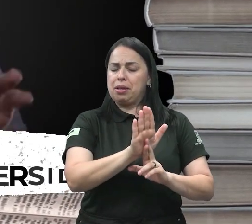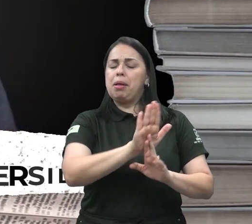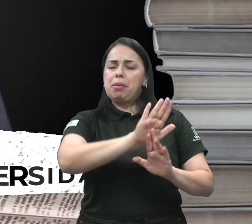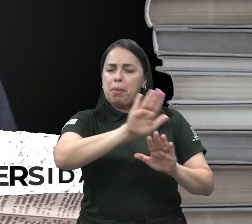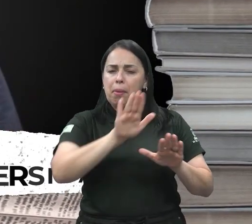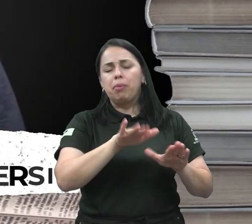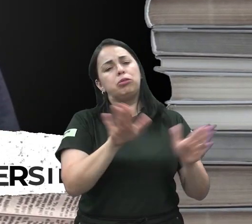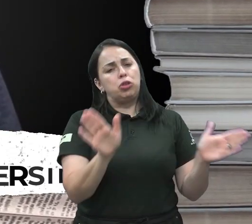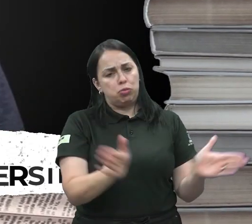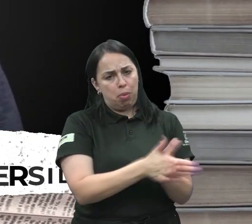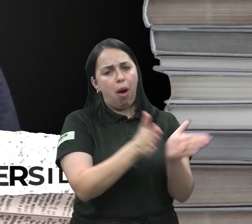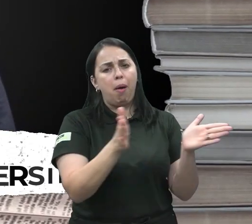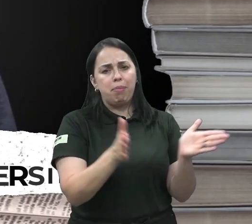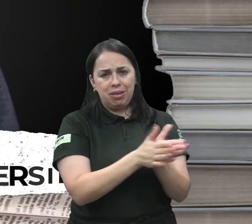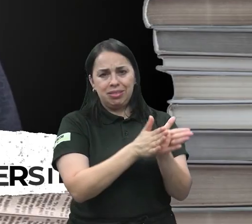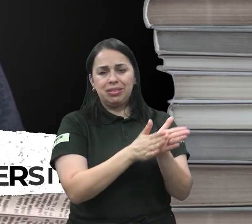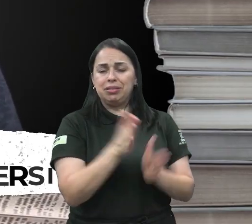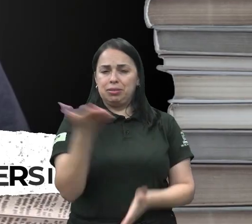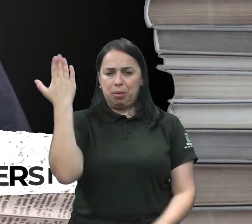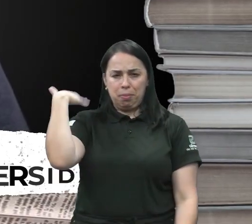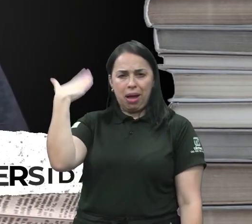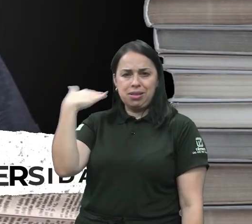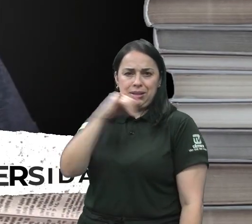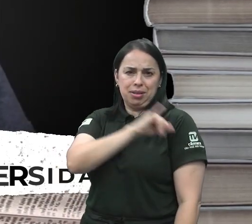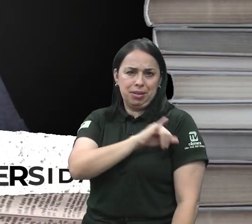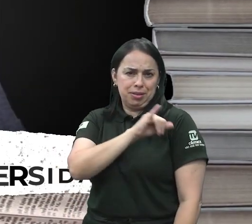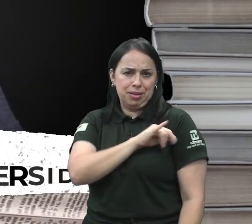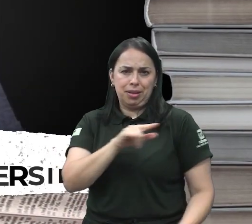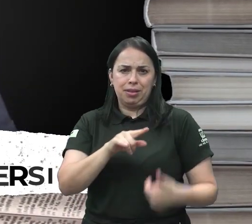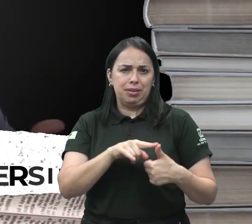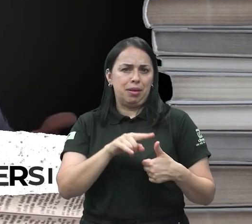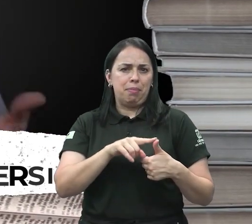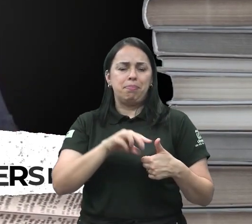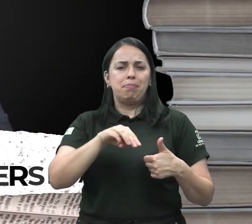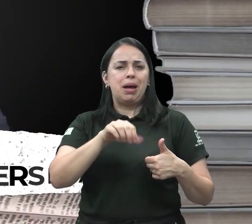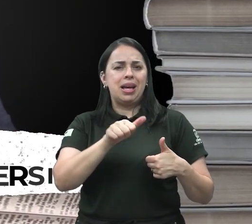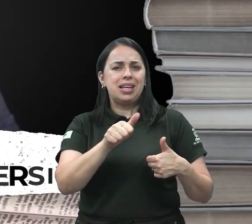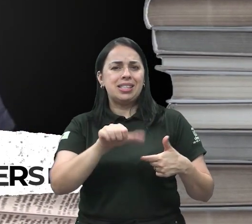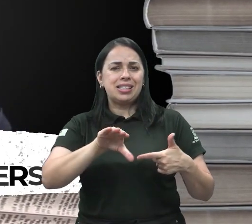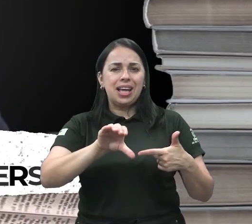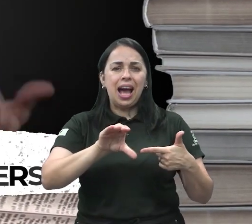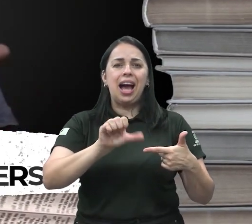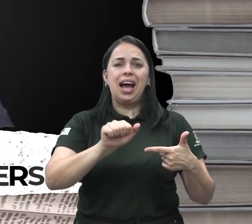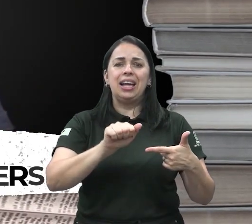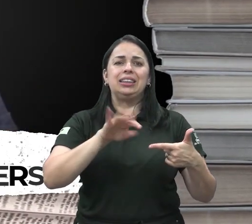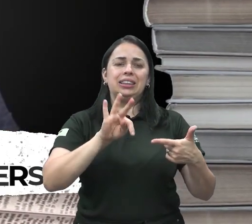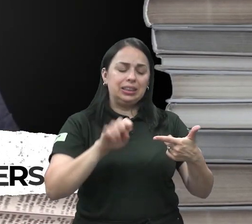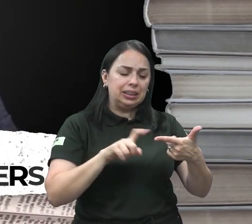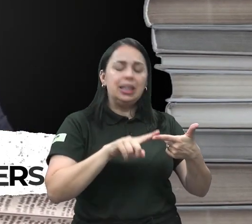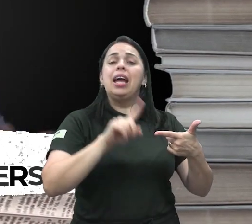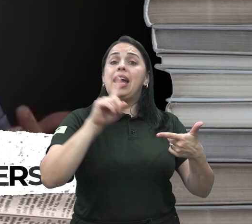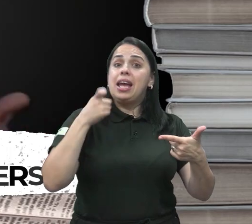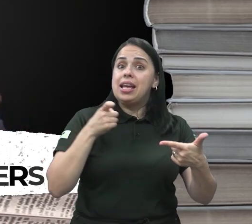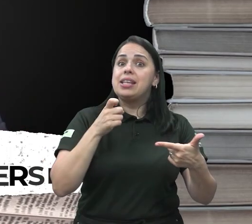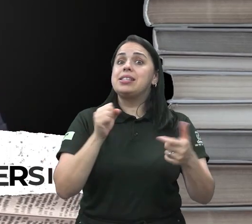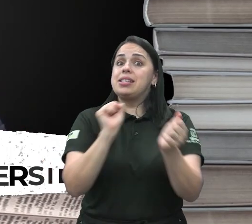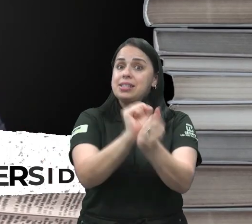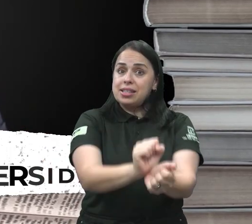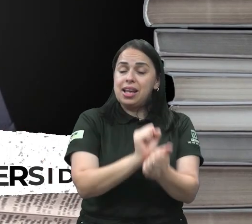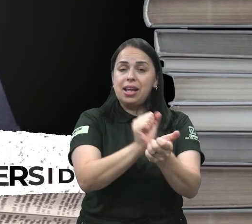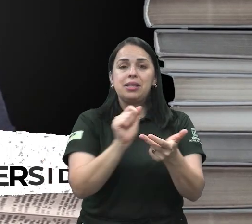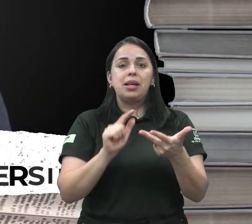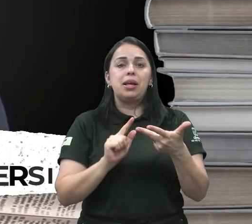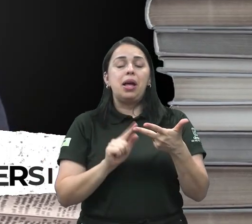camadas mais baixas da sociedade carioca daquela época, como mascates, escravos, ex-escravos,